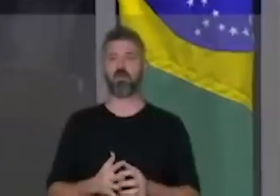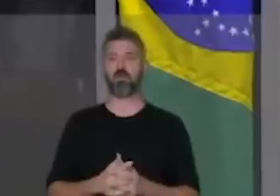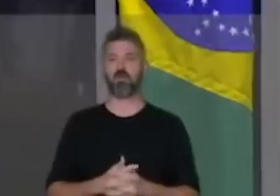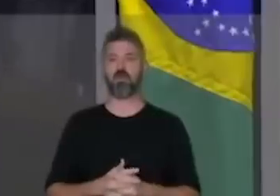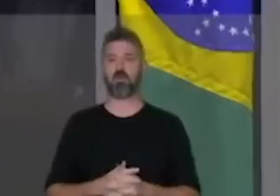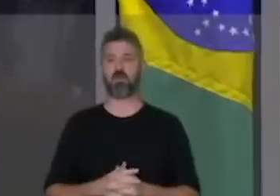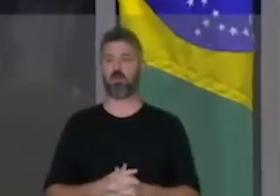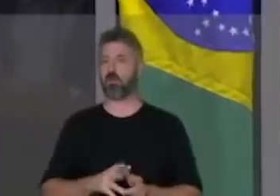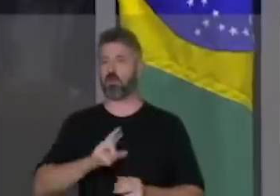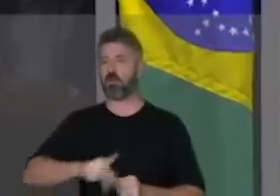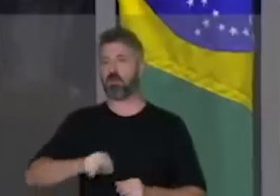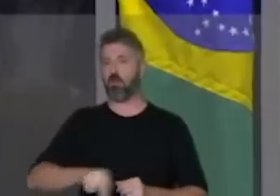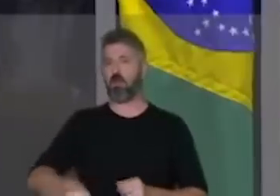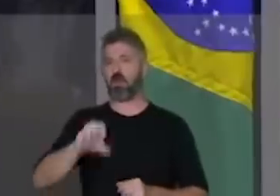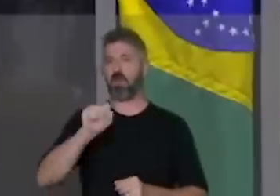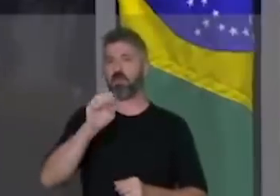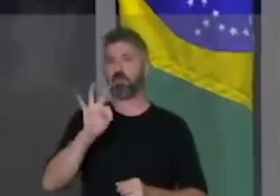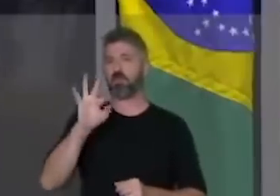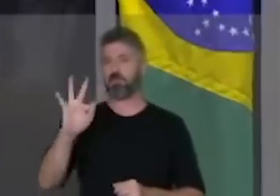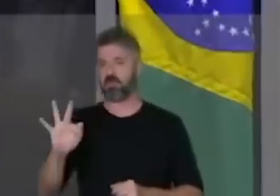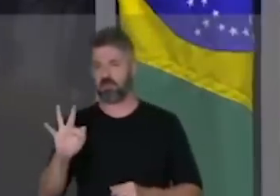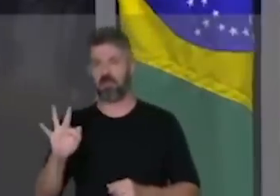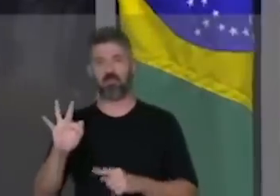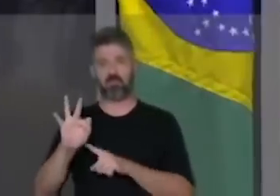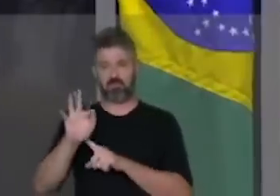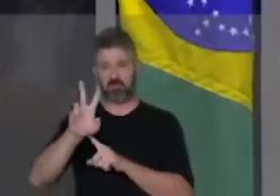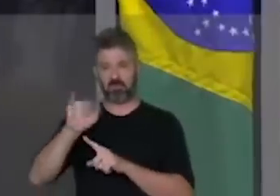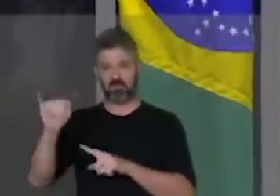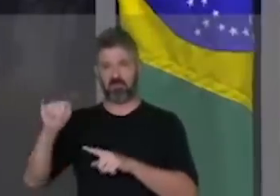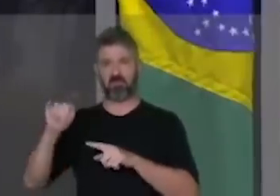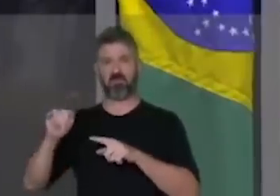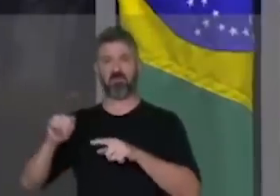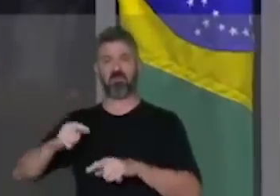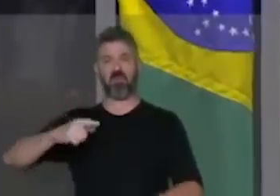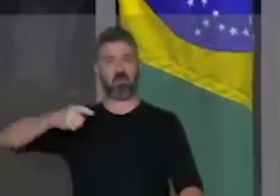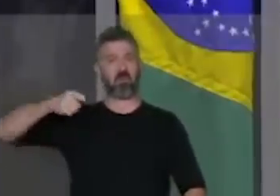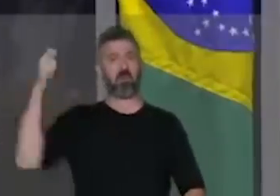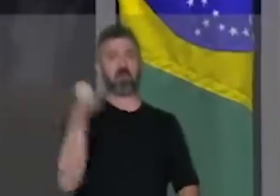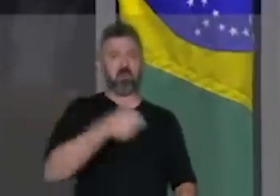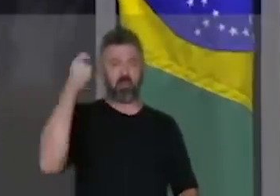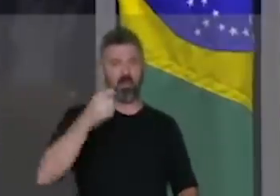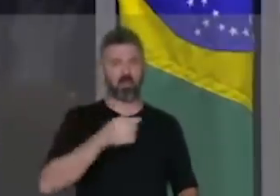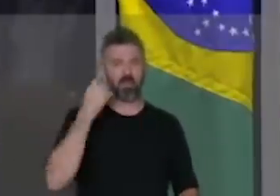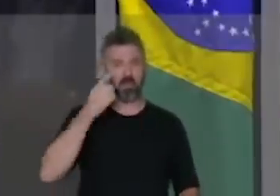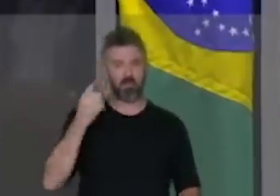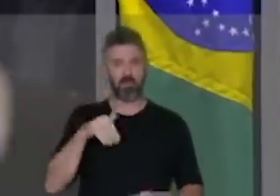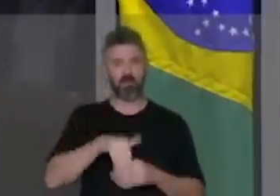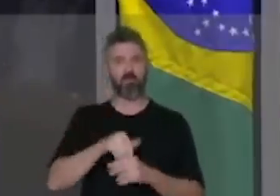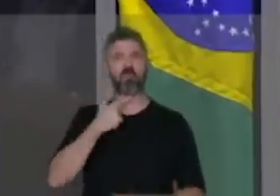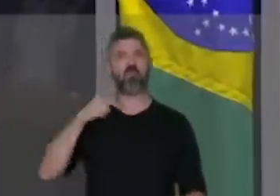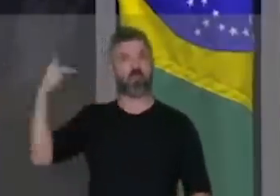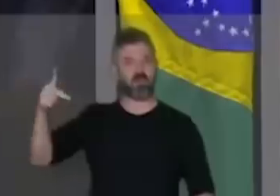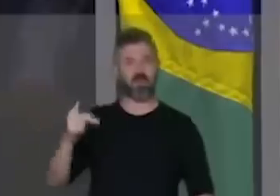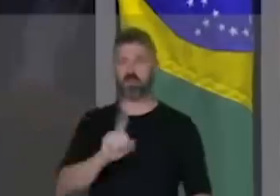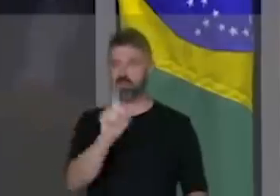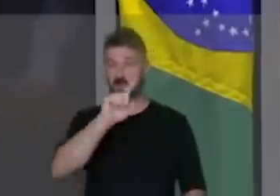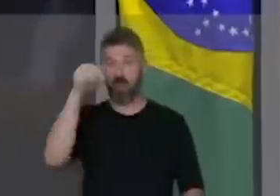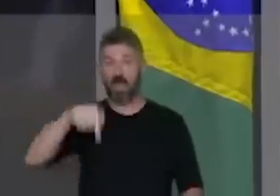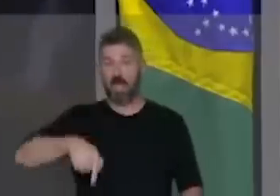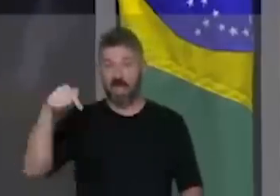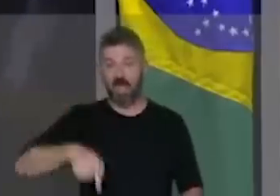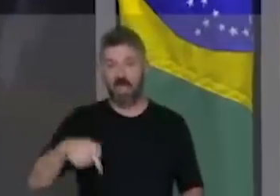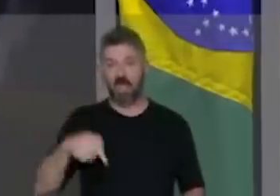Não será o STF que vai passar pito em deputado para votar o que eles querem. Aqui nós